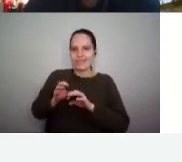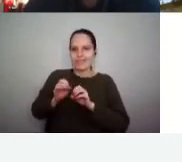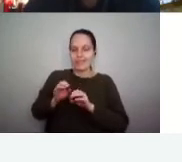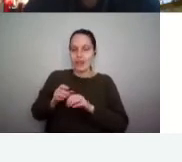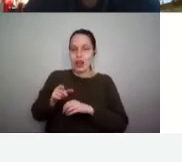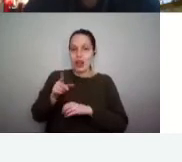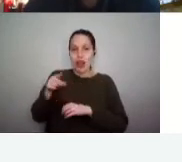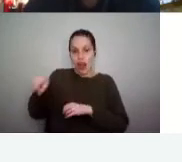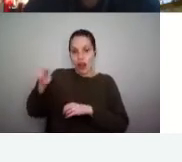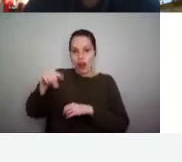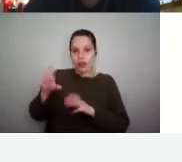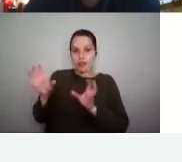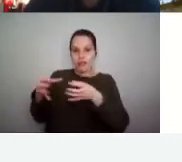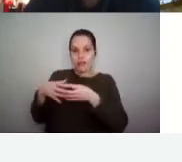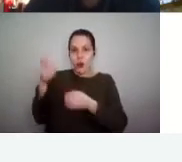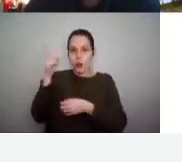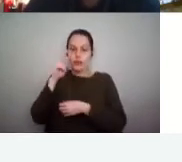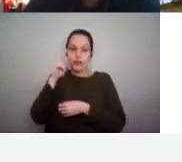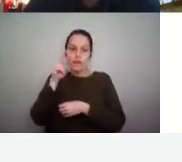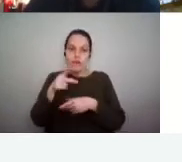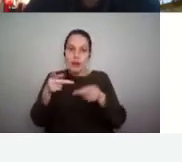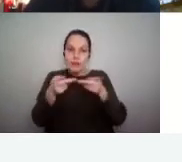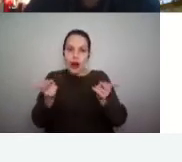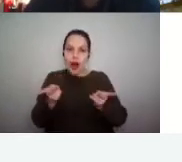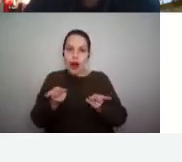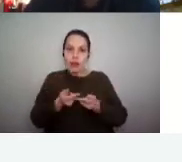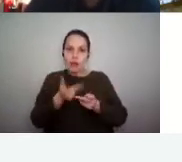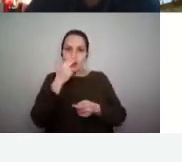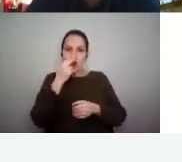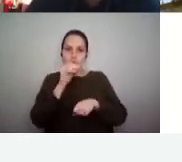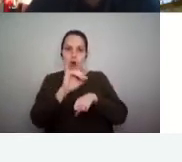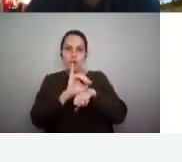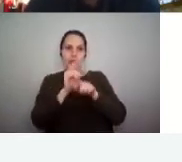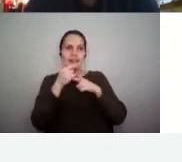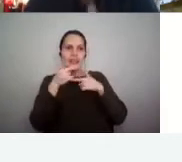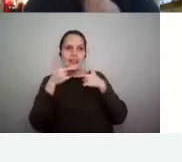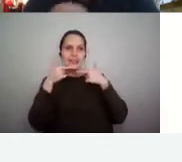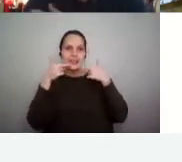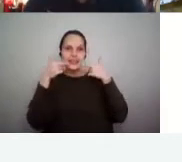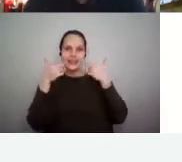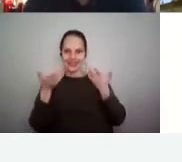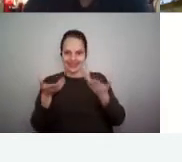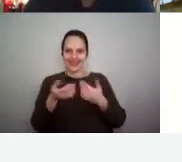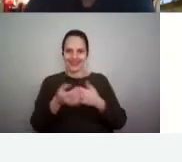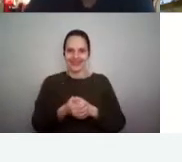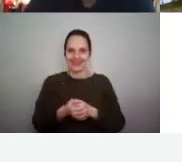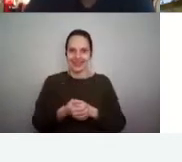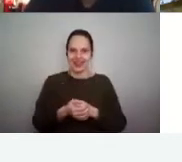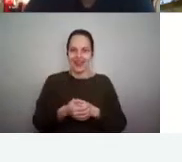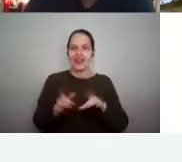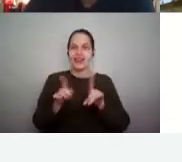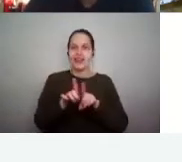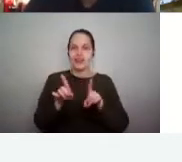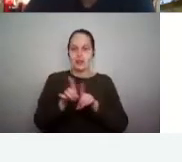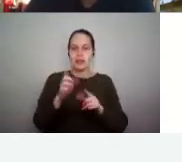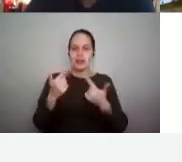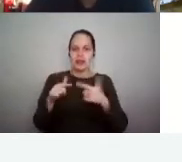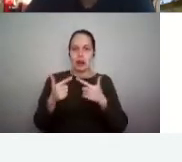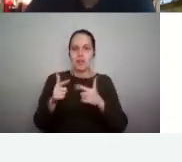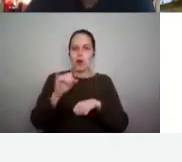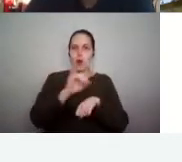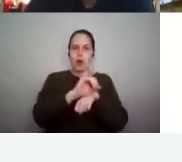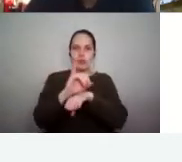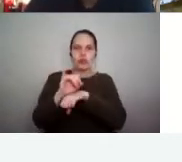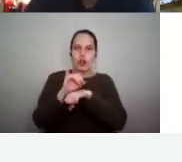nesse prato um objeto sorrindo. Eu trabalho muito a partir dos objetos do cotidiano do trabalho